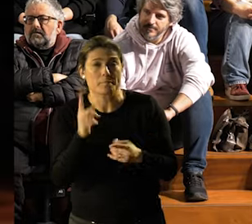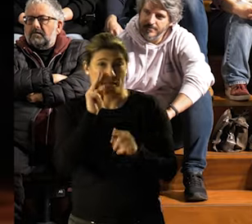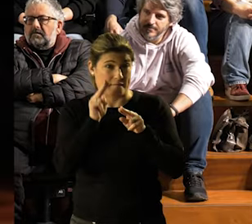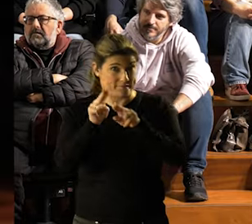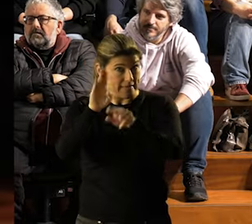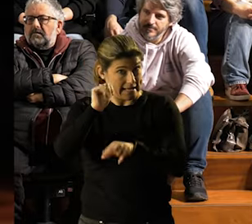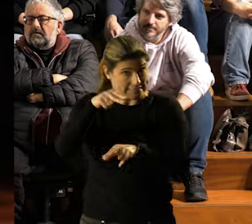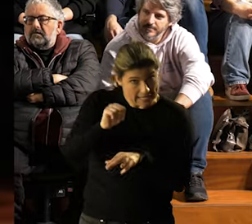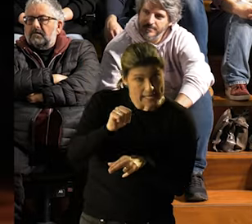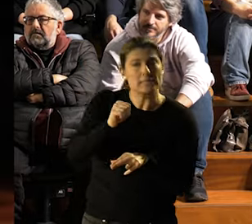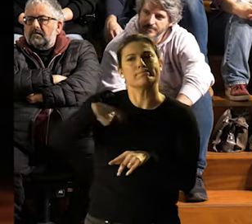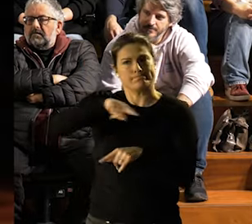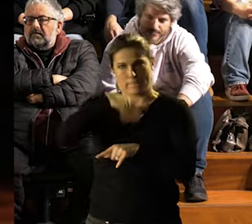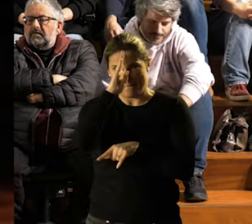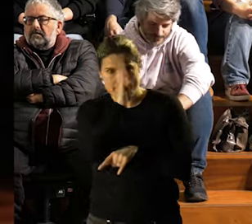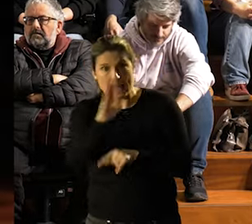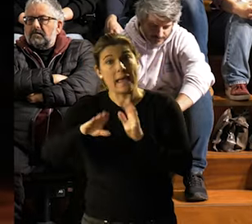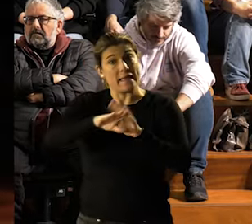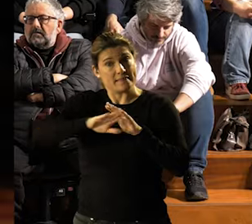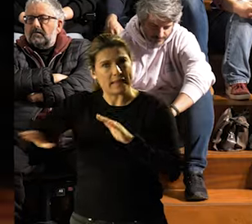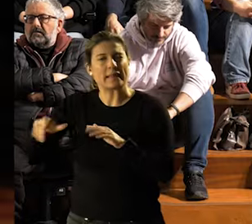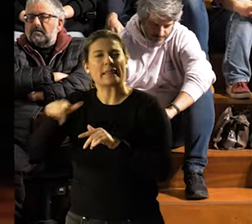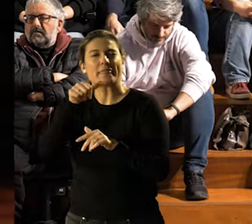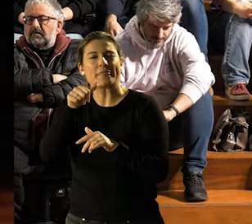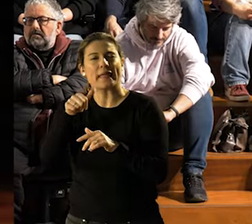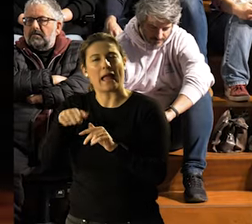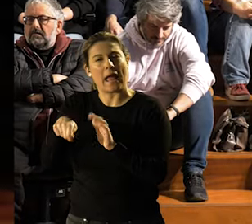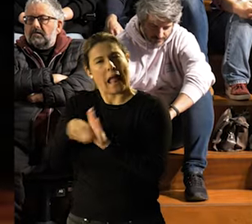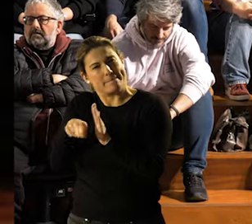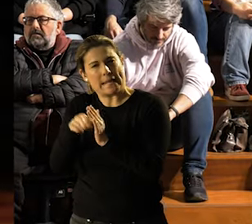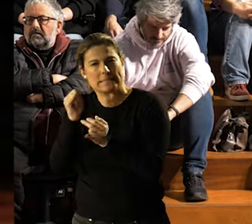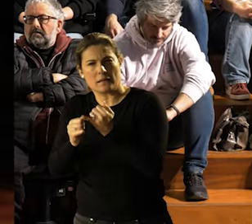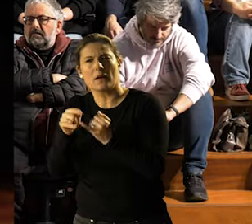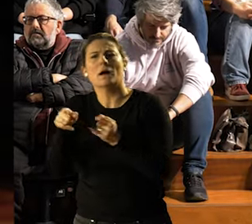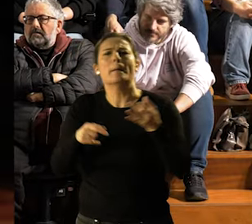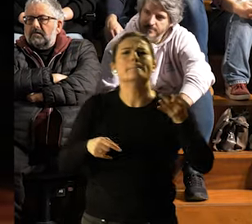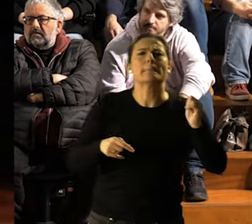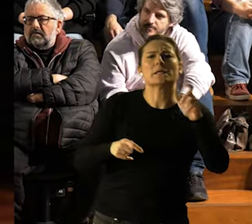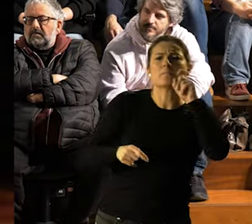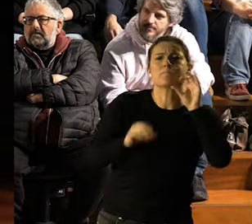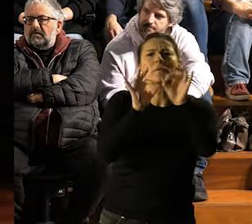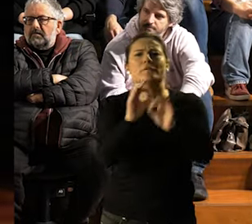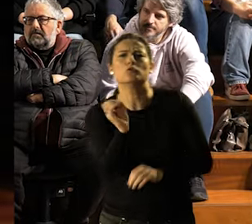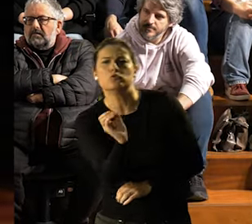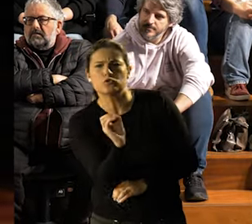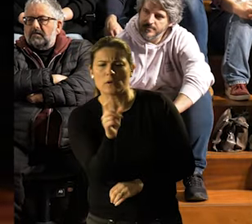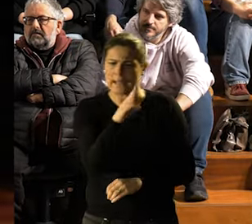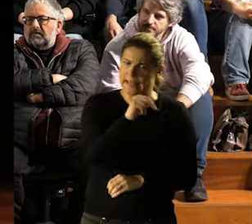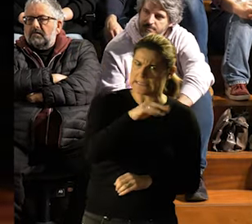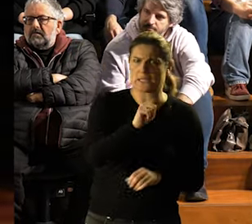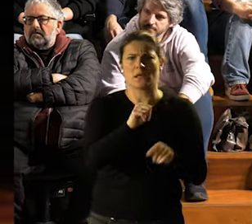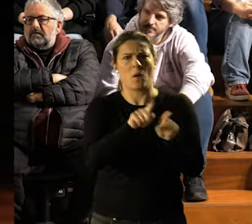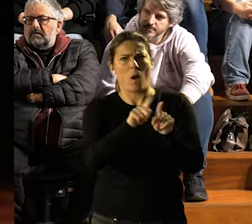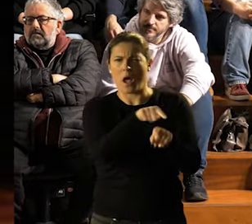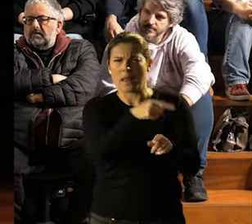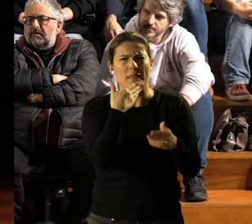SNS e sabemos que a direita ameaça o SNS Então porque que o PS não protegeu e colocou o SNS como